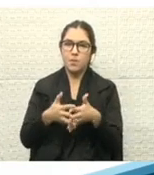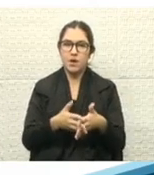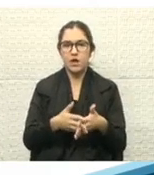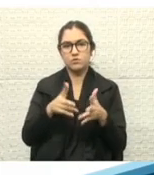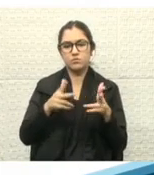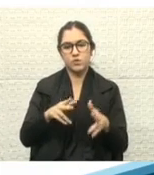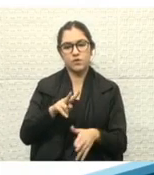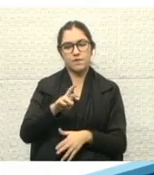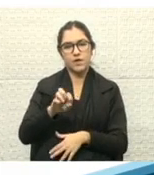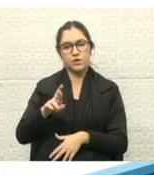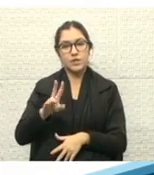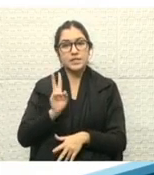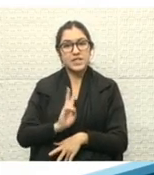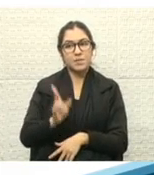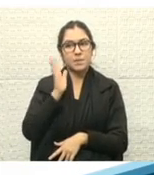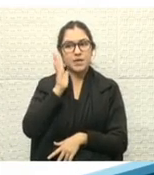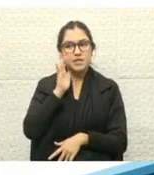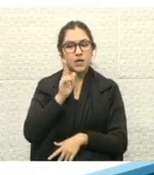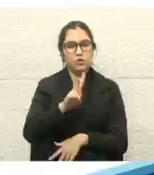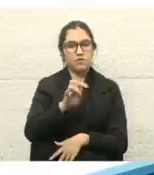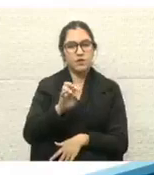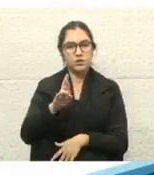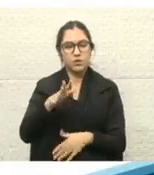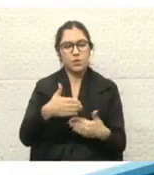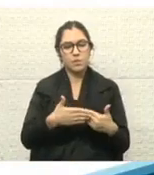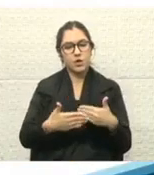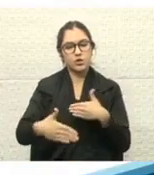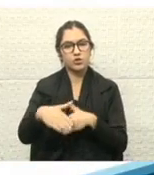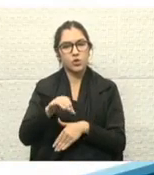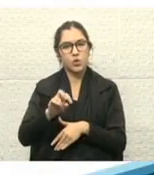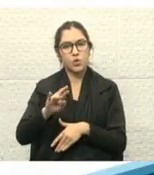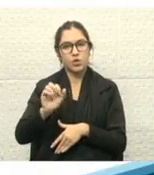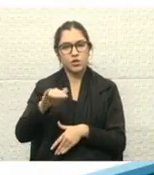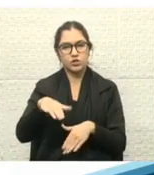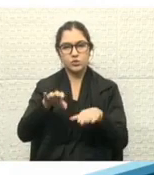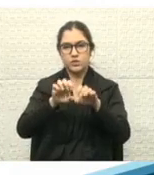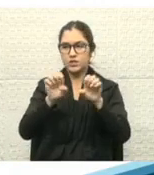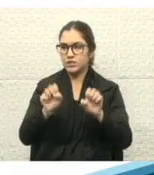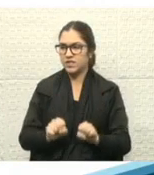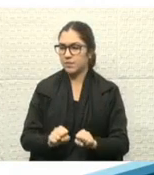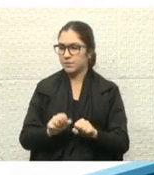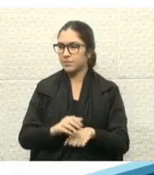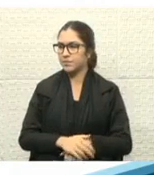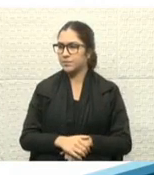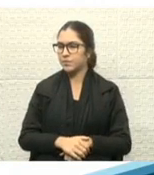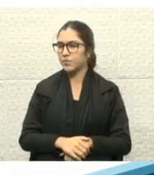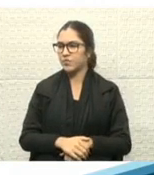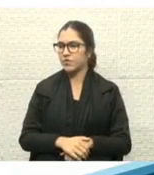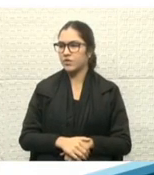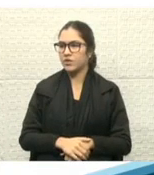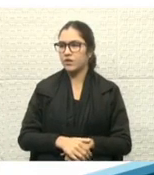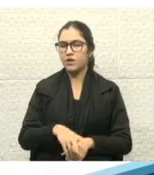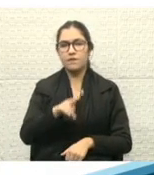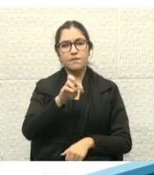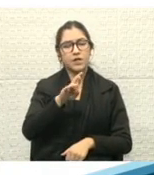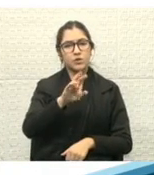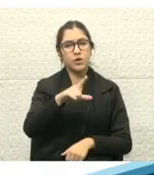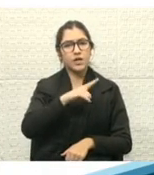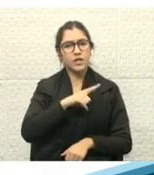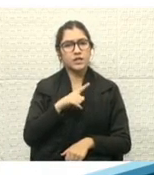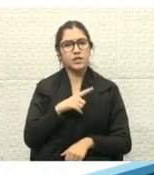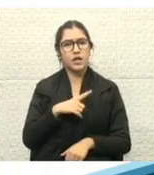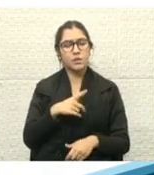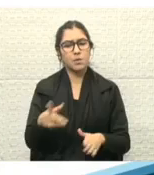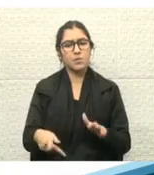como um vetor, sempre pensando no vetor partindo da origem do sistema. E o vetor, ele possui